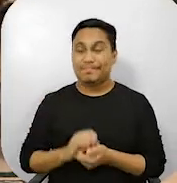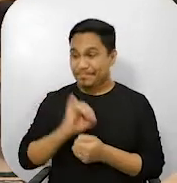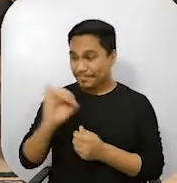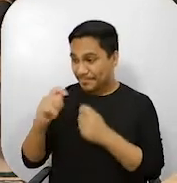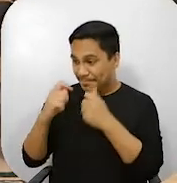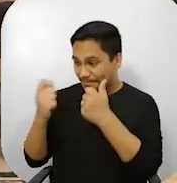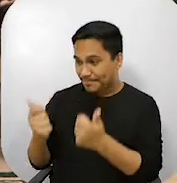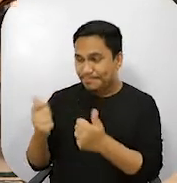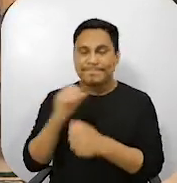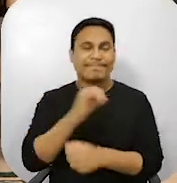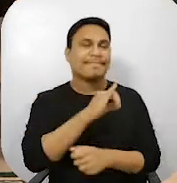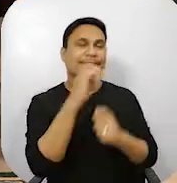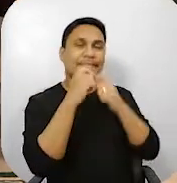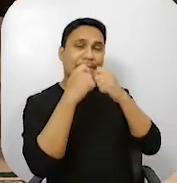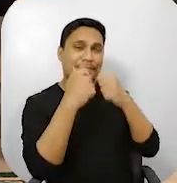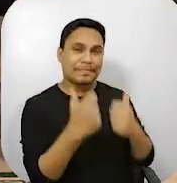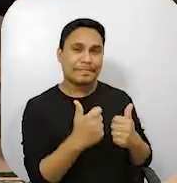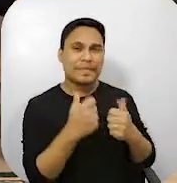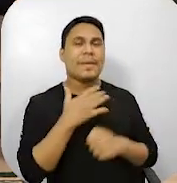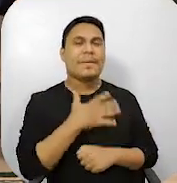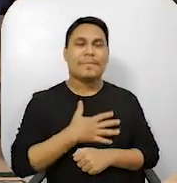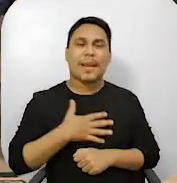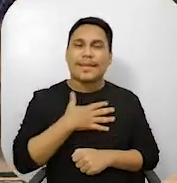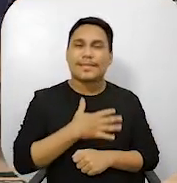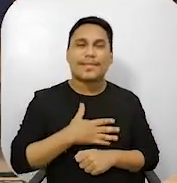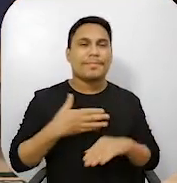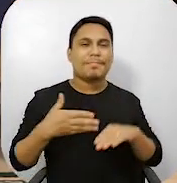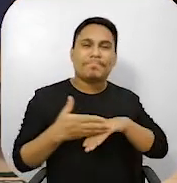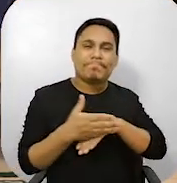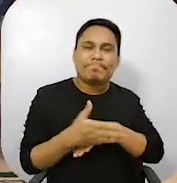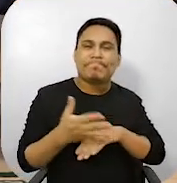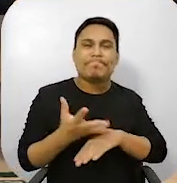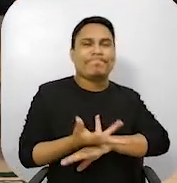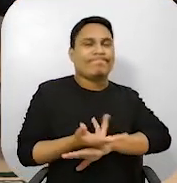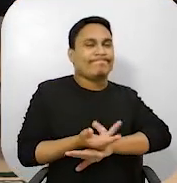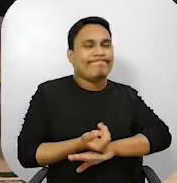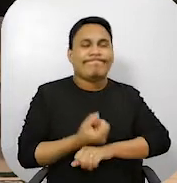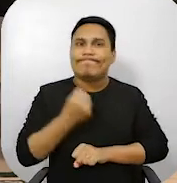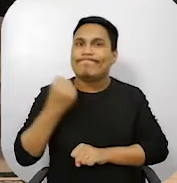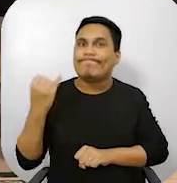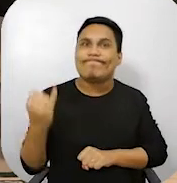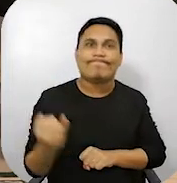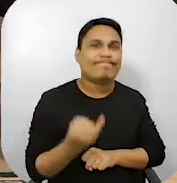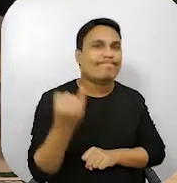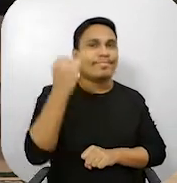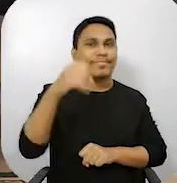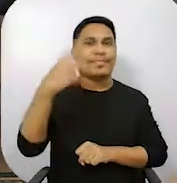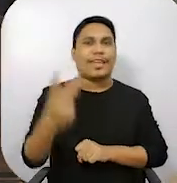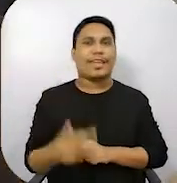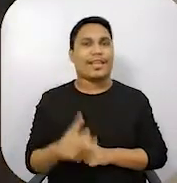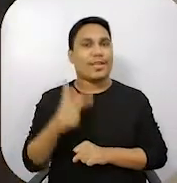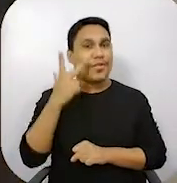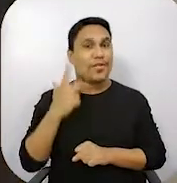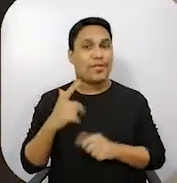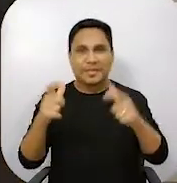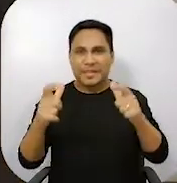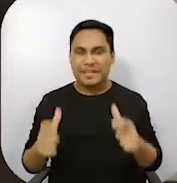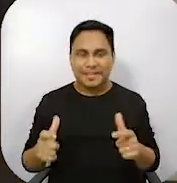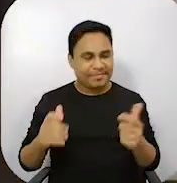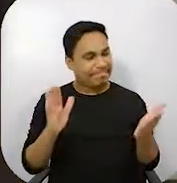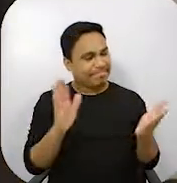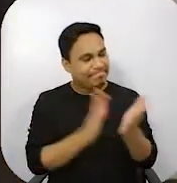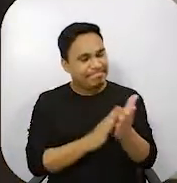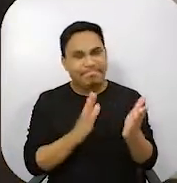dizer do prazer de estar participando desse evento tão importante para nossa região e louvar esse tipo